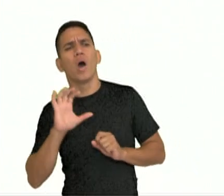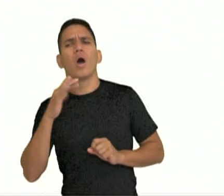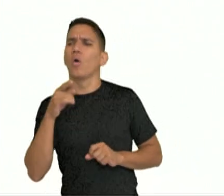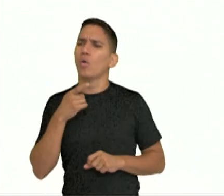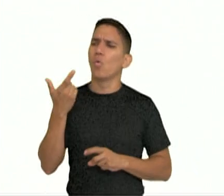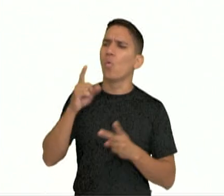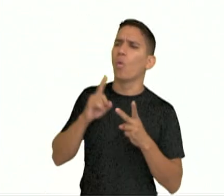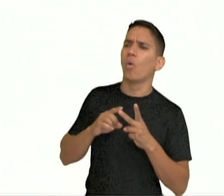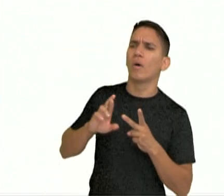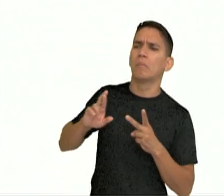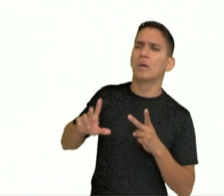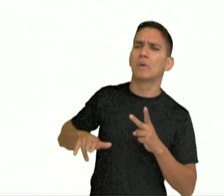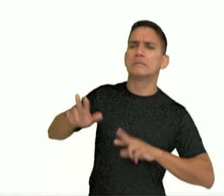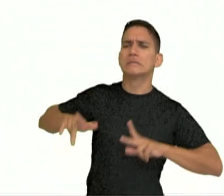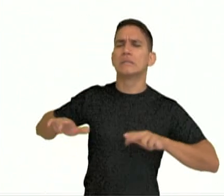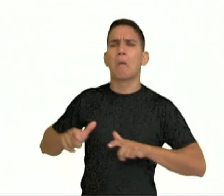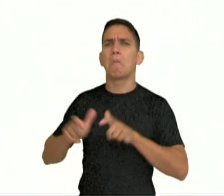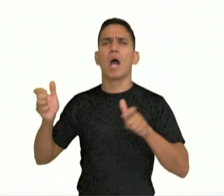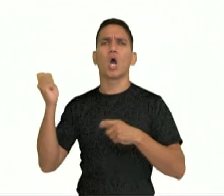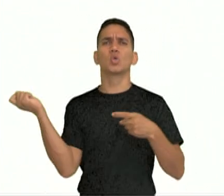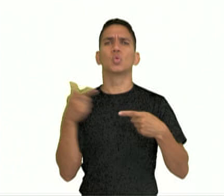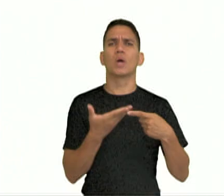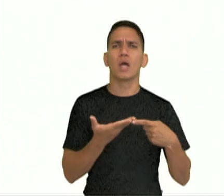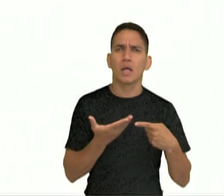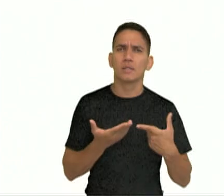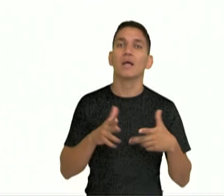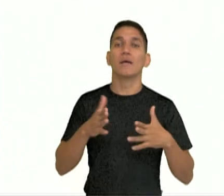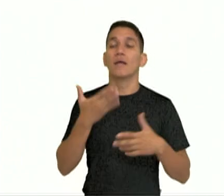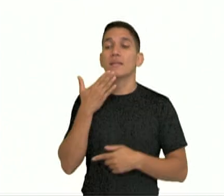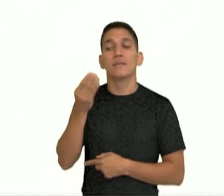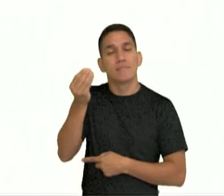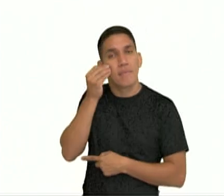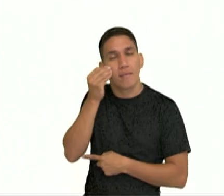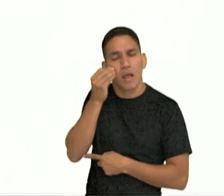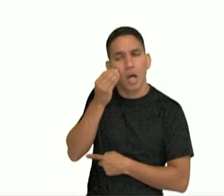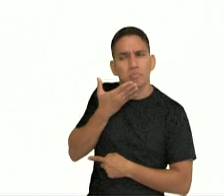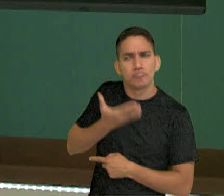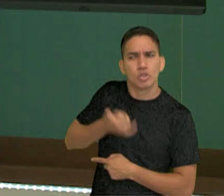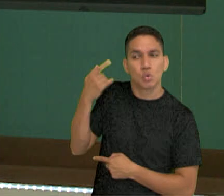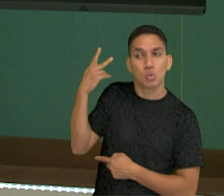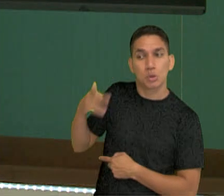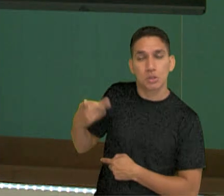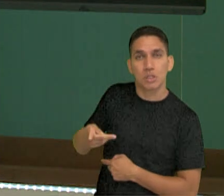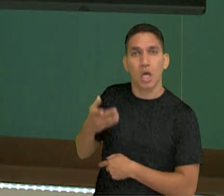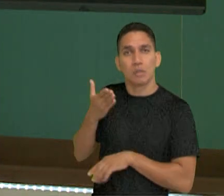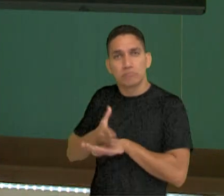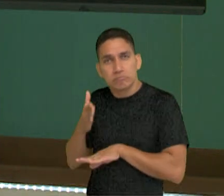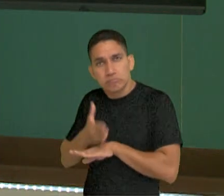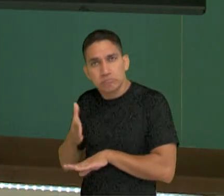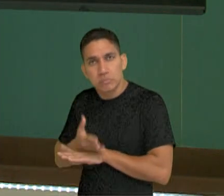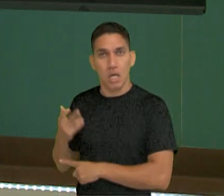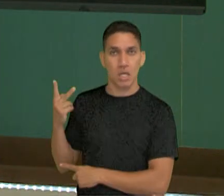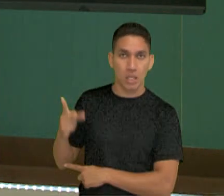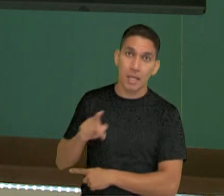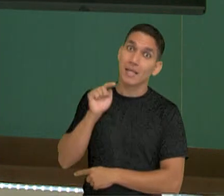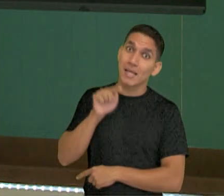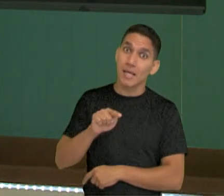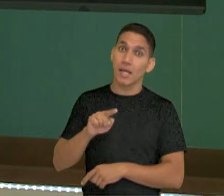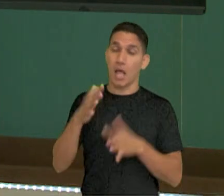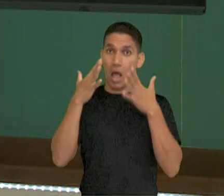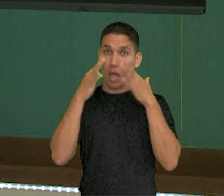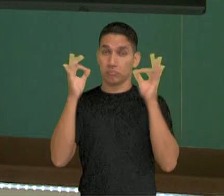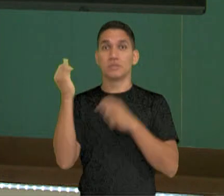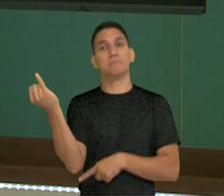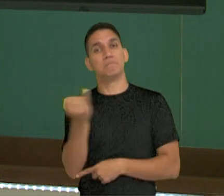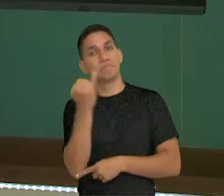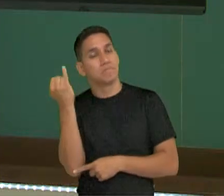está tendo uma variação tão grande e melhorar o seu treinamento? Essa é uma questão bastante